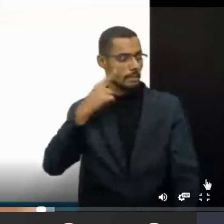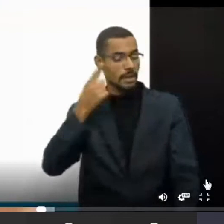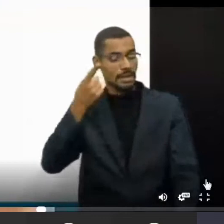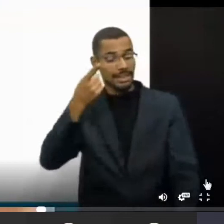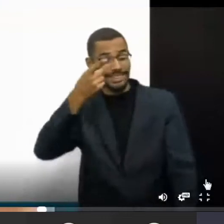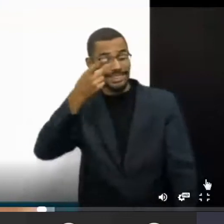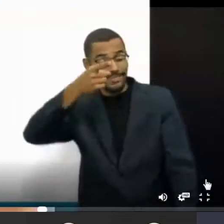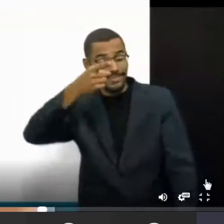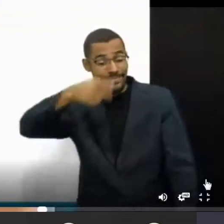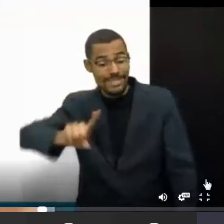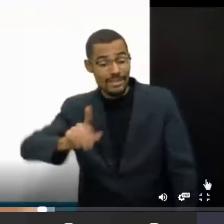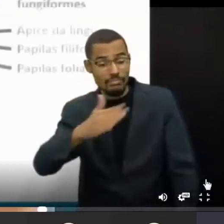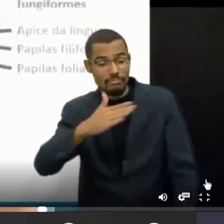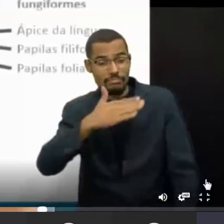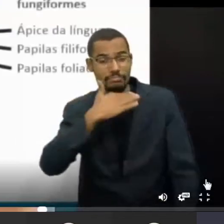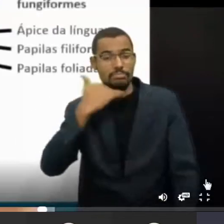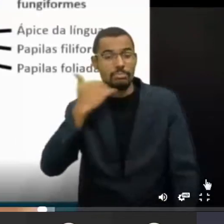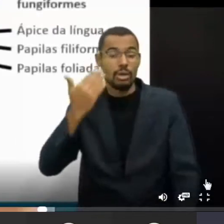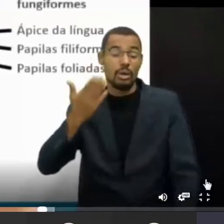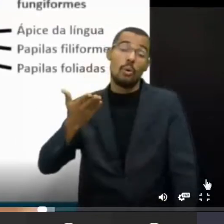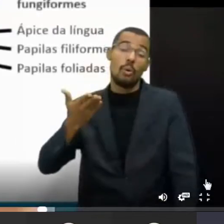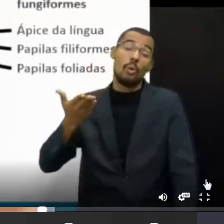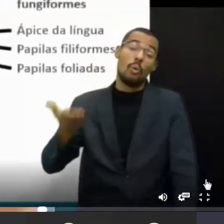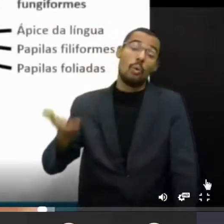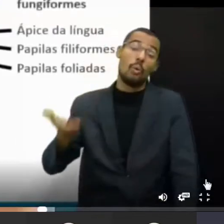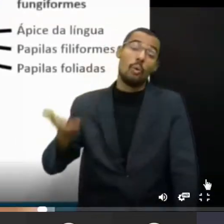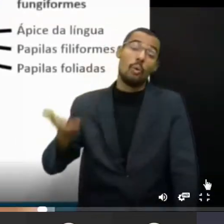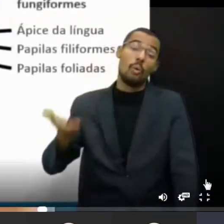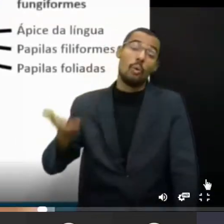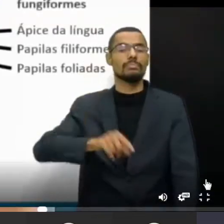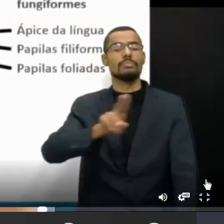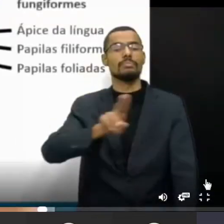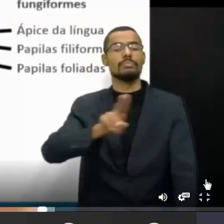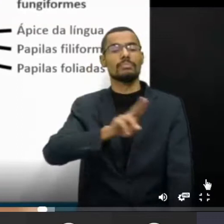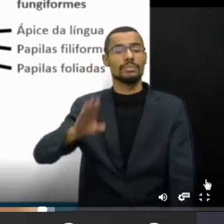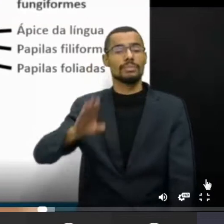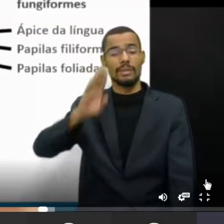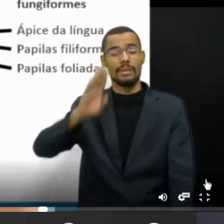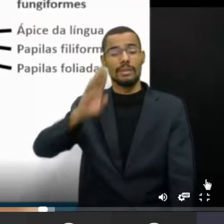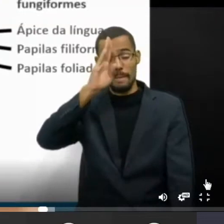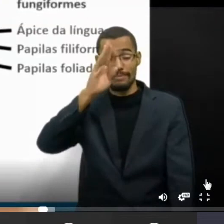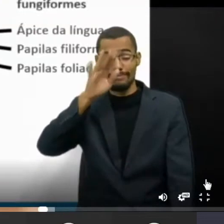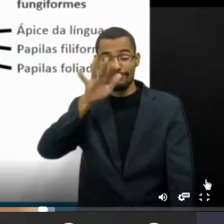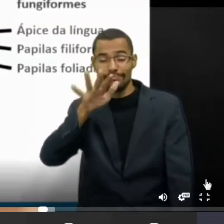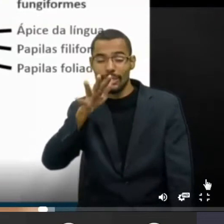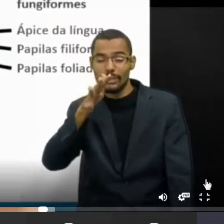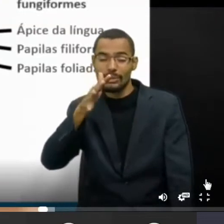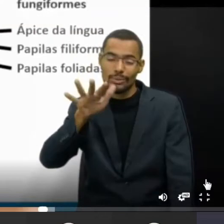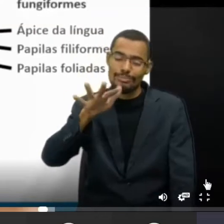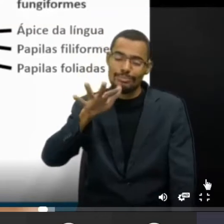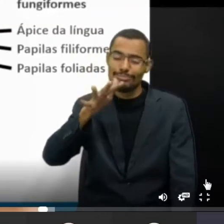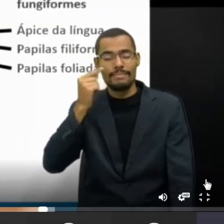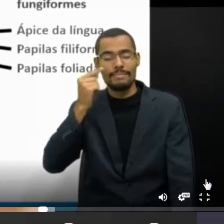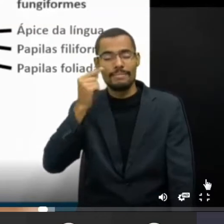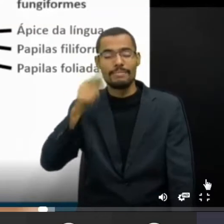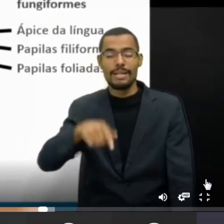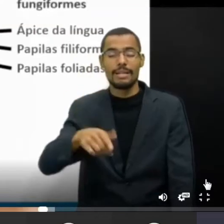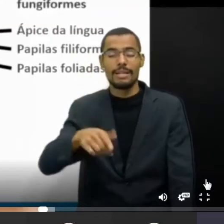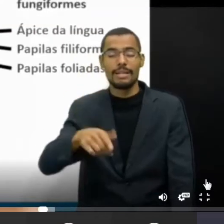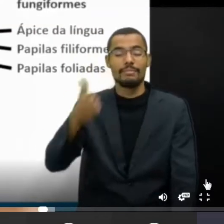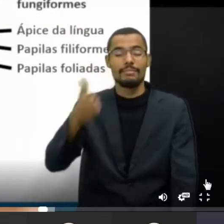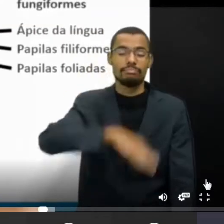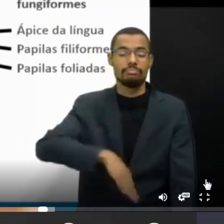terminal e eu tenho um sulco que é chamado de mediano, que são os sulcos